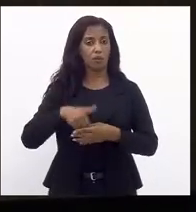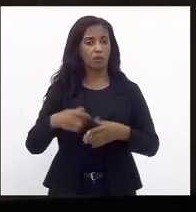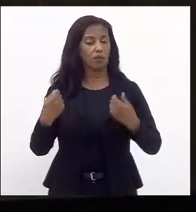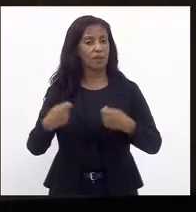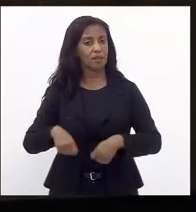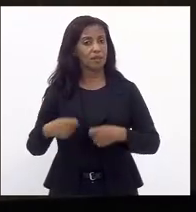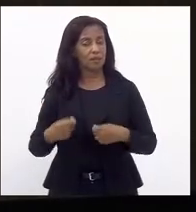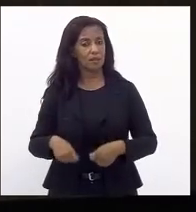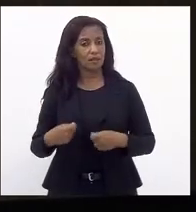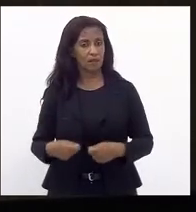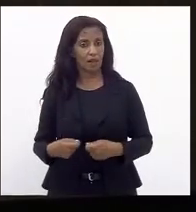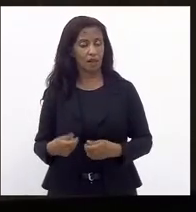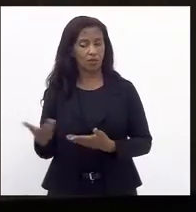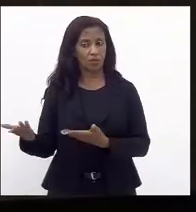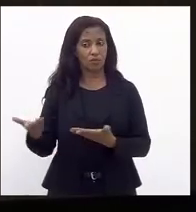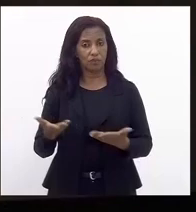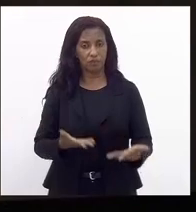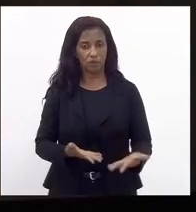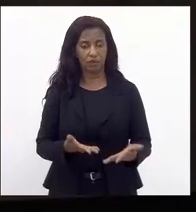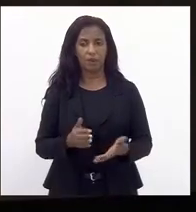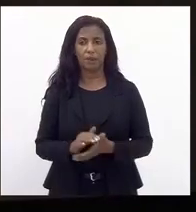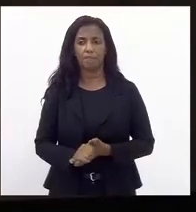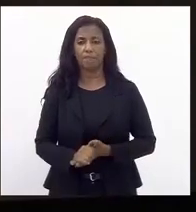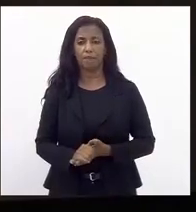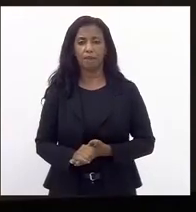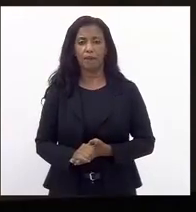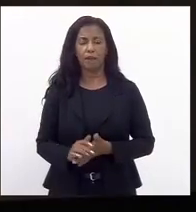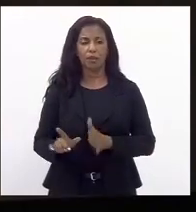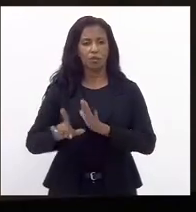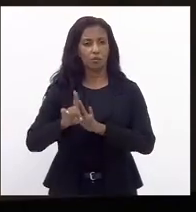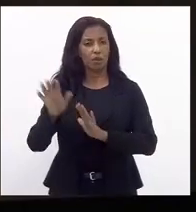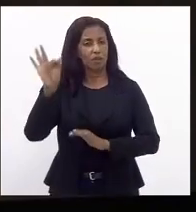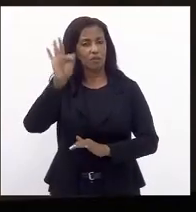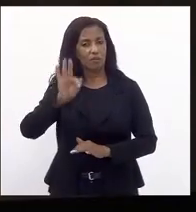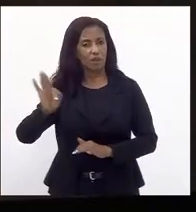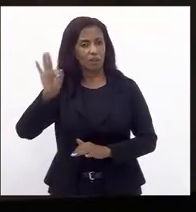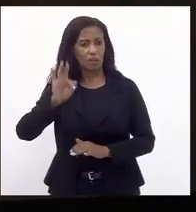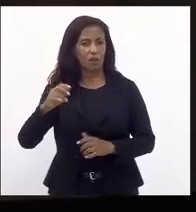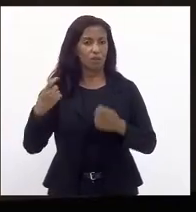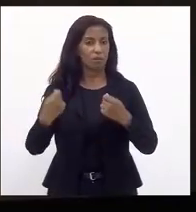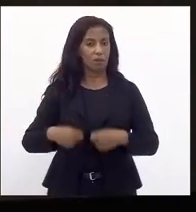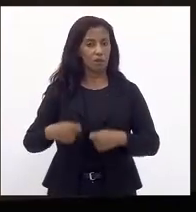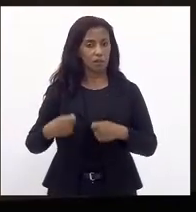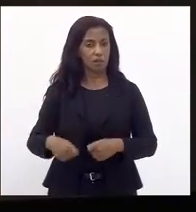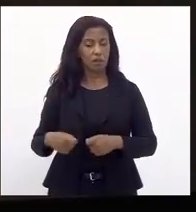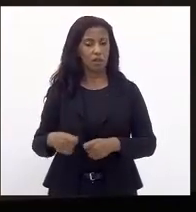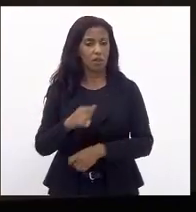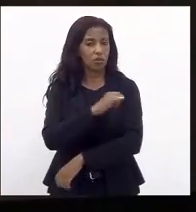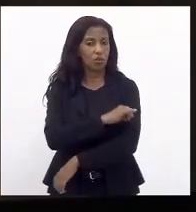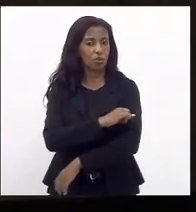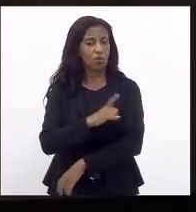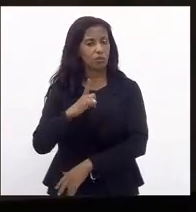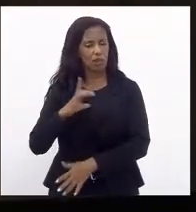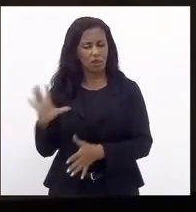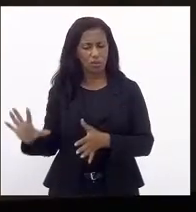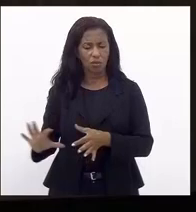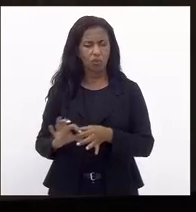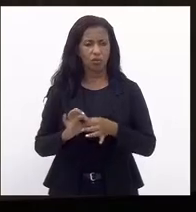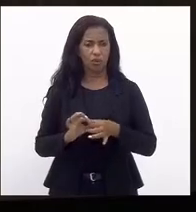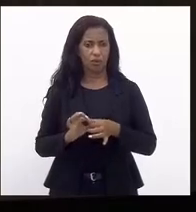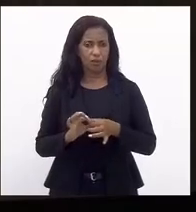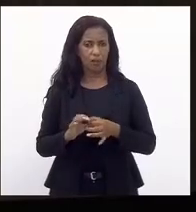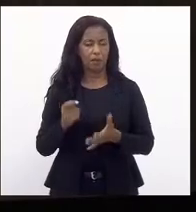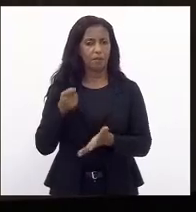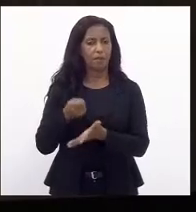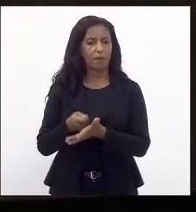uma necessidade vinda da atualização Federal e uma necessidade do Rio de Janeiro tem de fazer Adesão do regime de operação